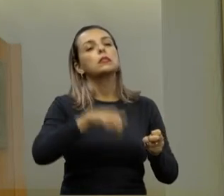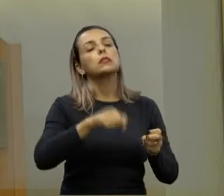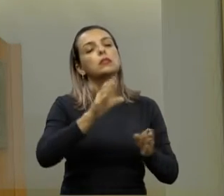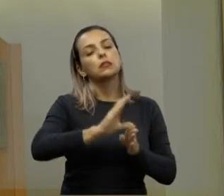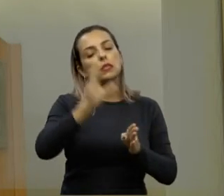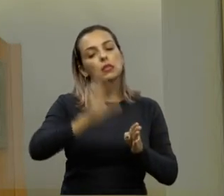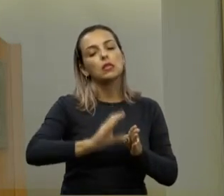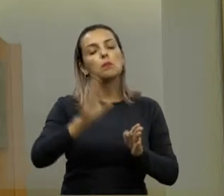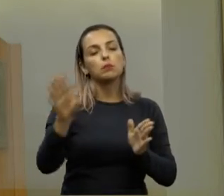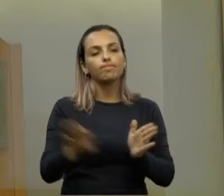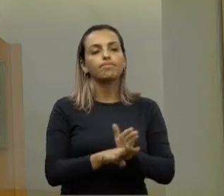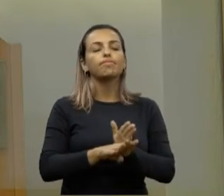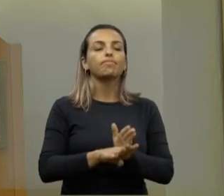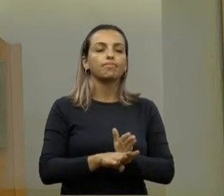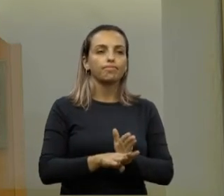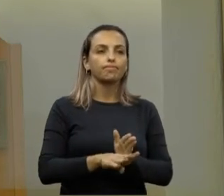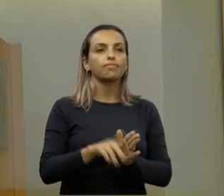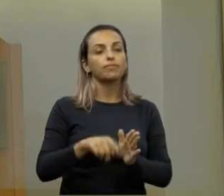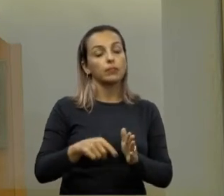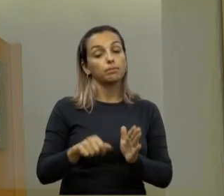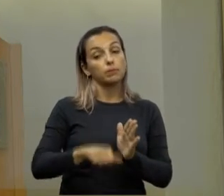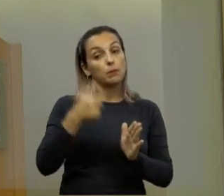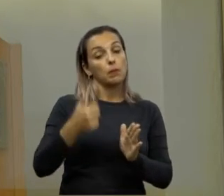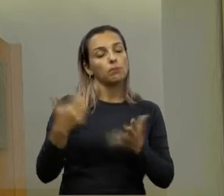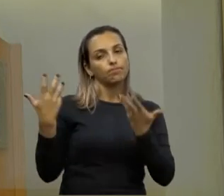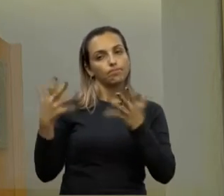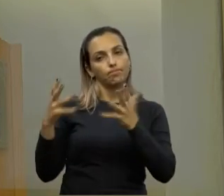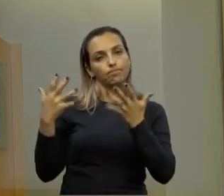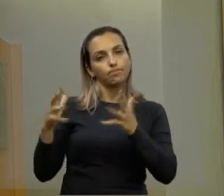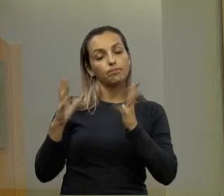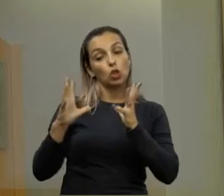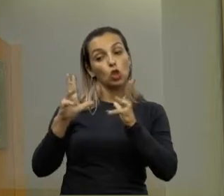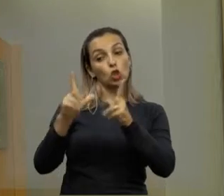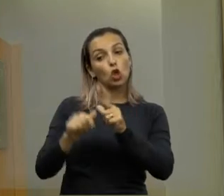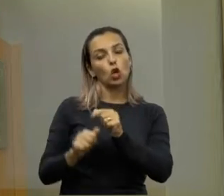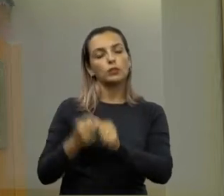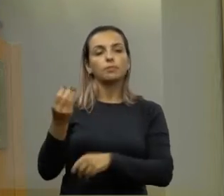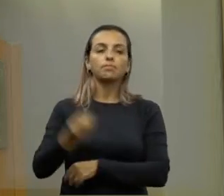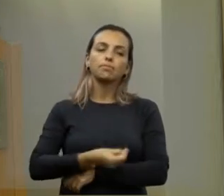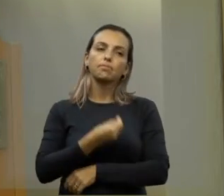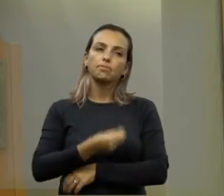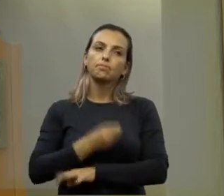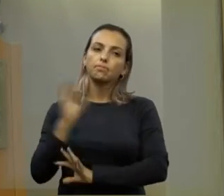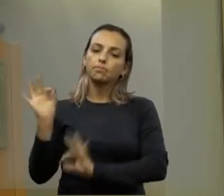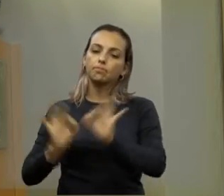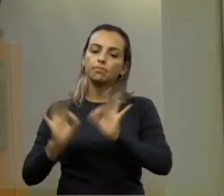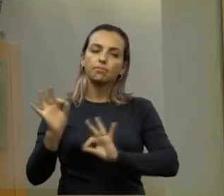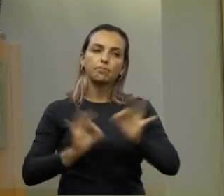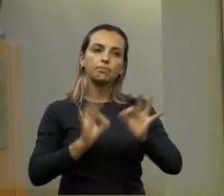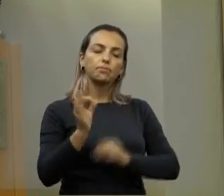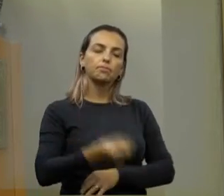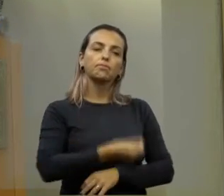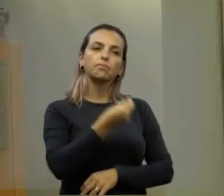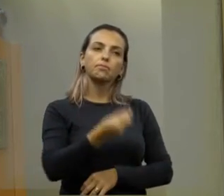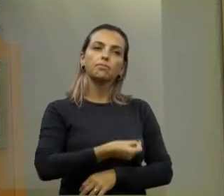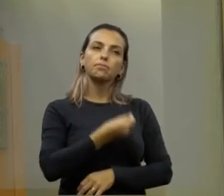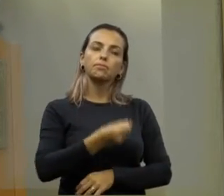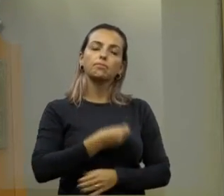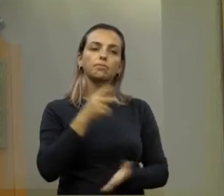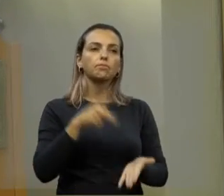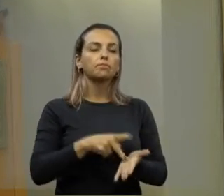câmera então que primeiro queria parabenizar e todos e todos que participaram desse processo de Participação Popular